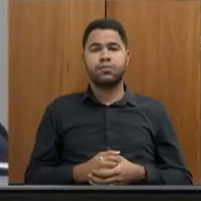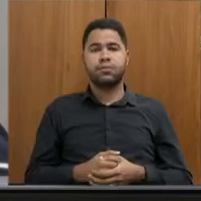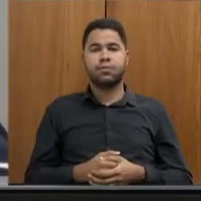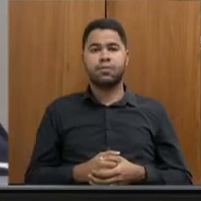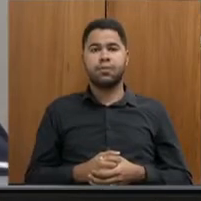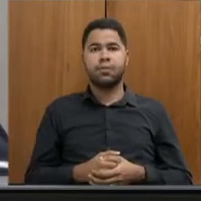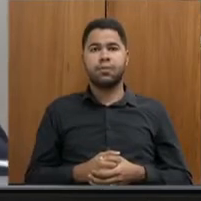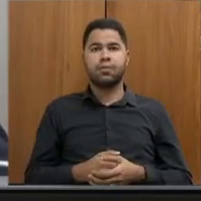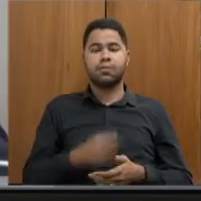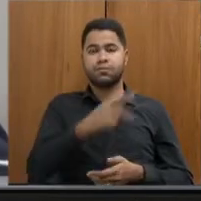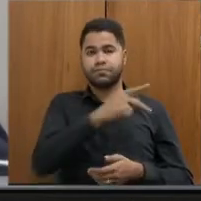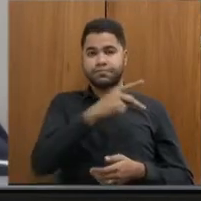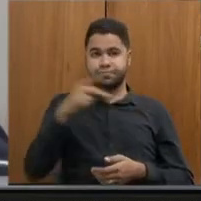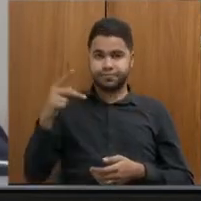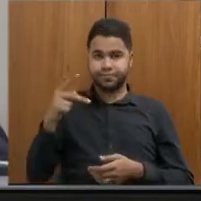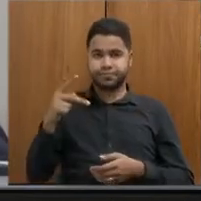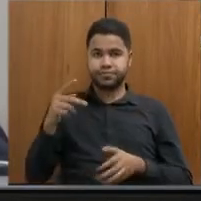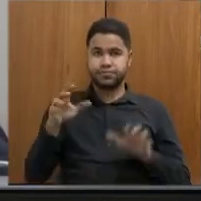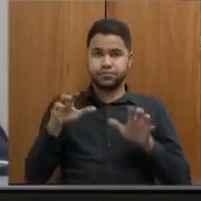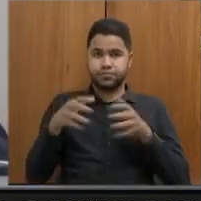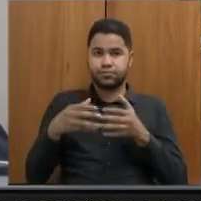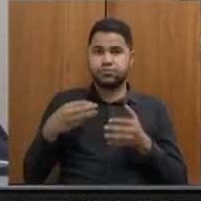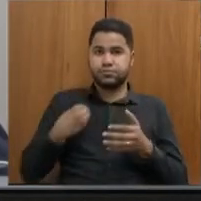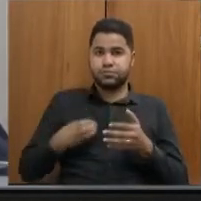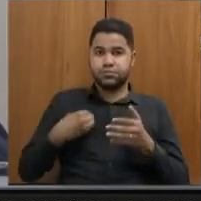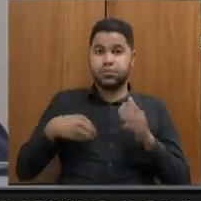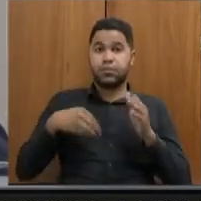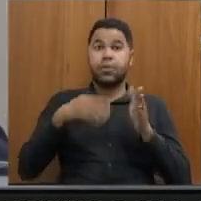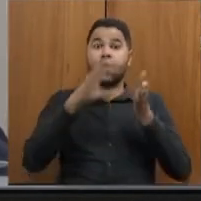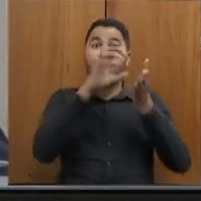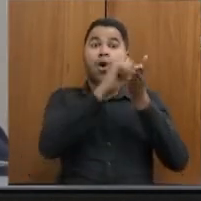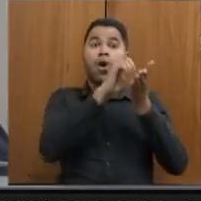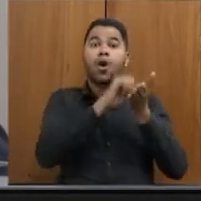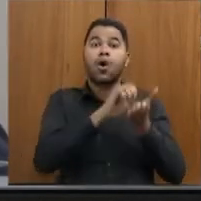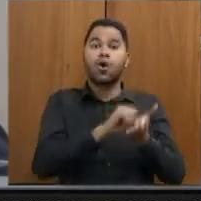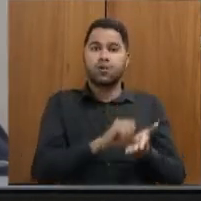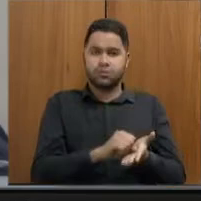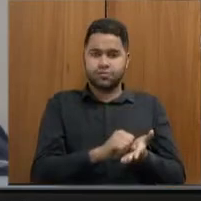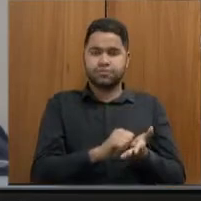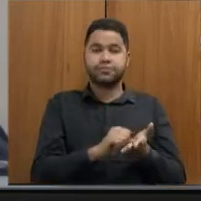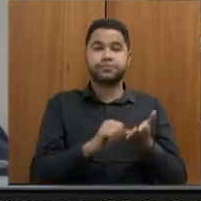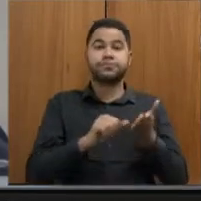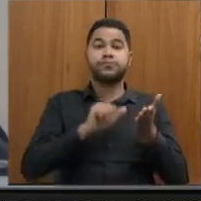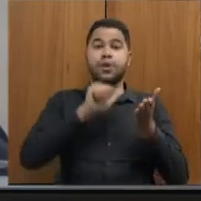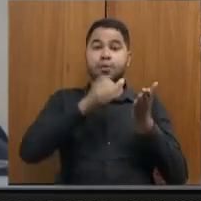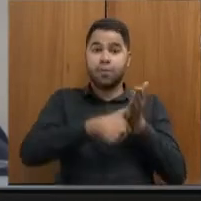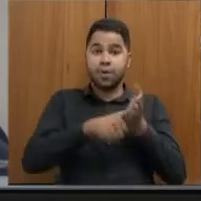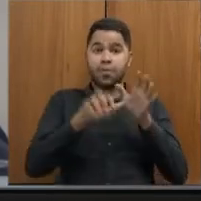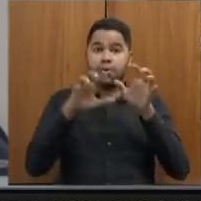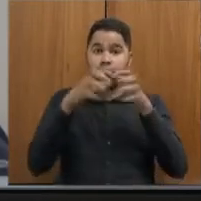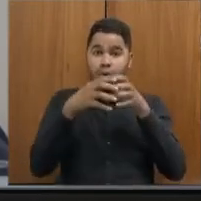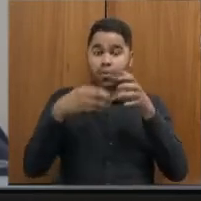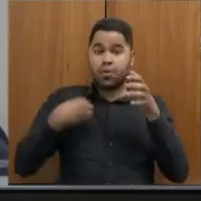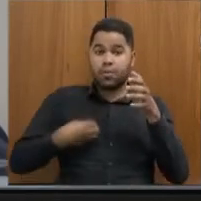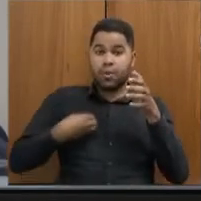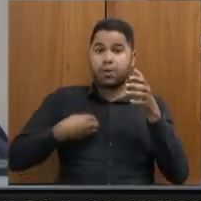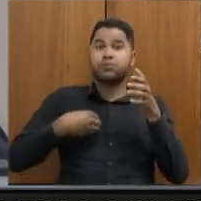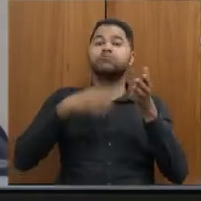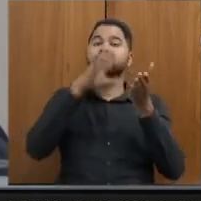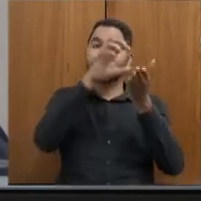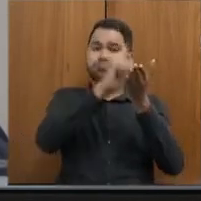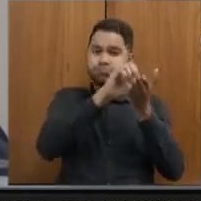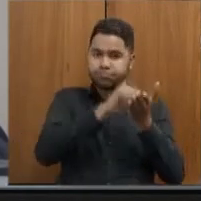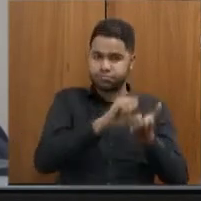o presidente das comissões participantes por ordem de inscrição membros das comissões participantes